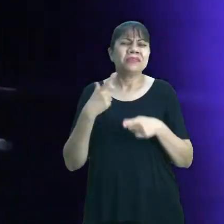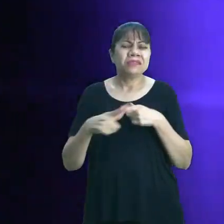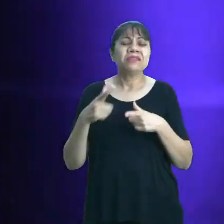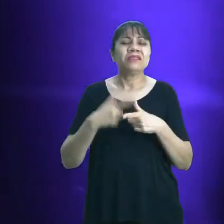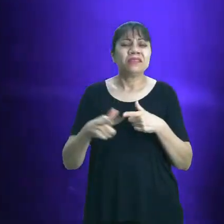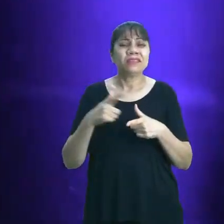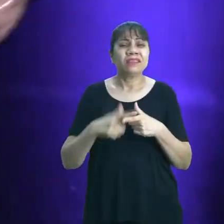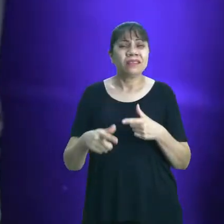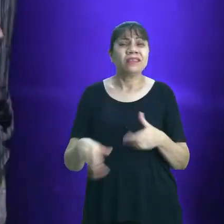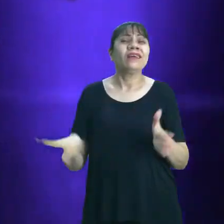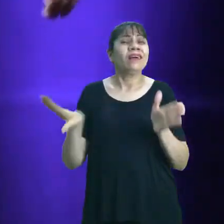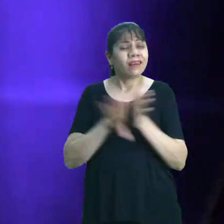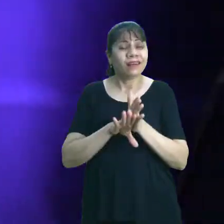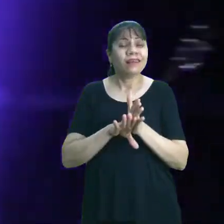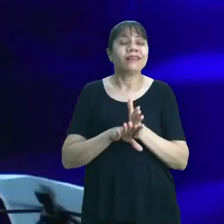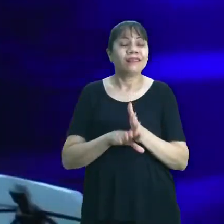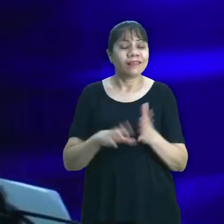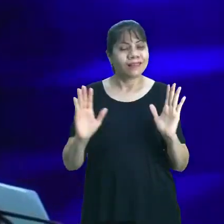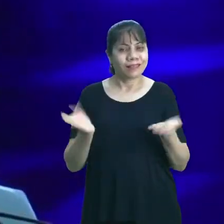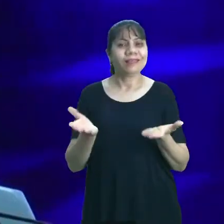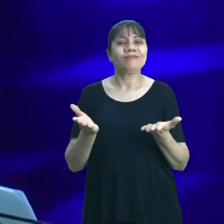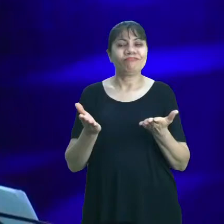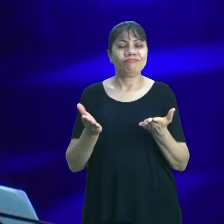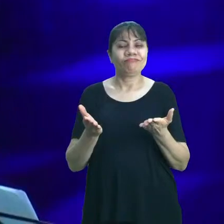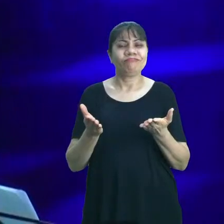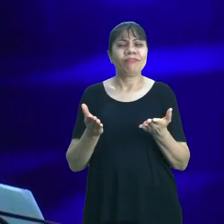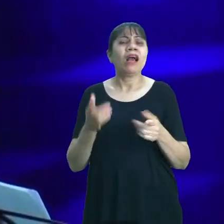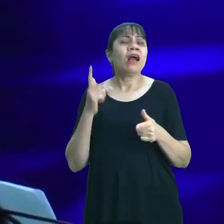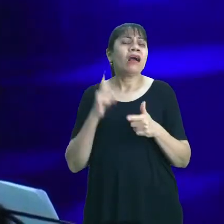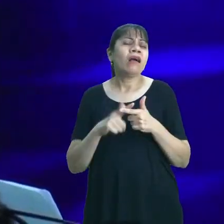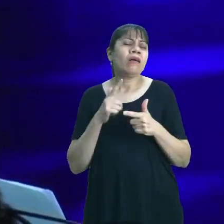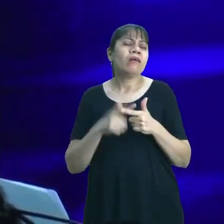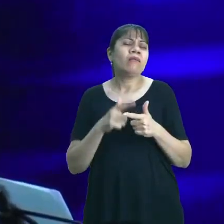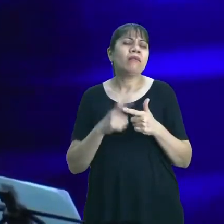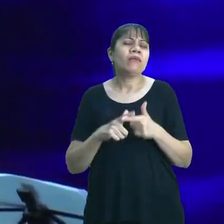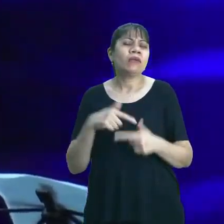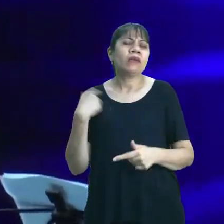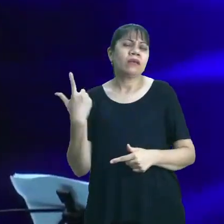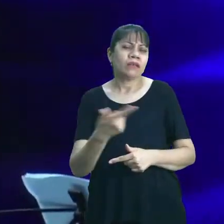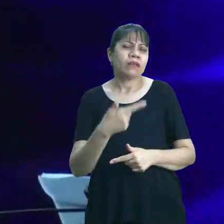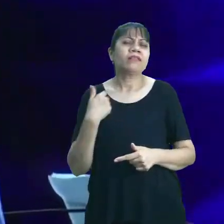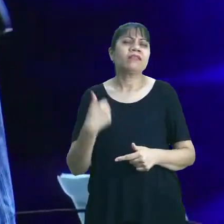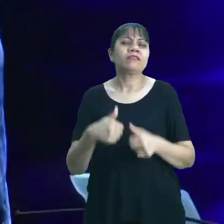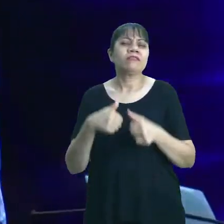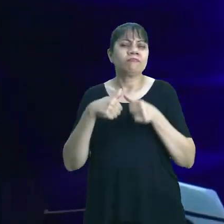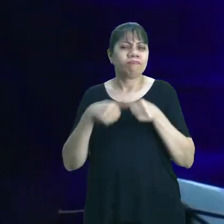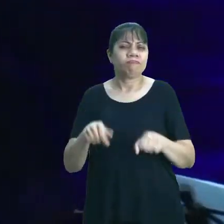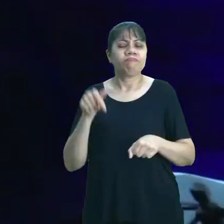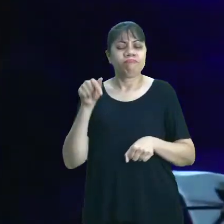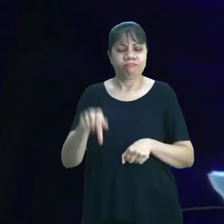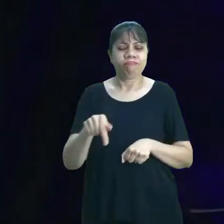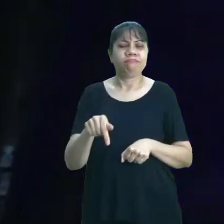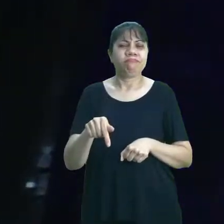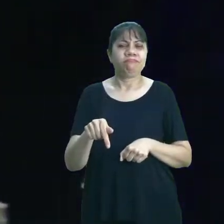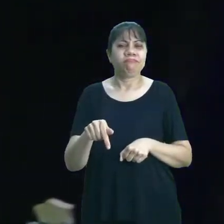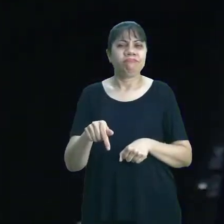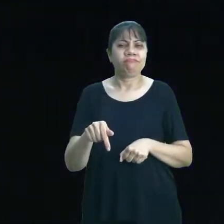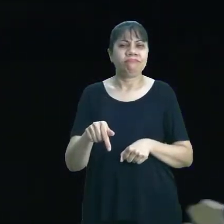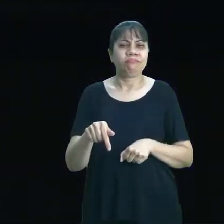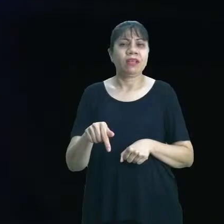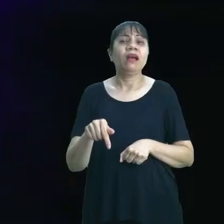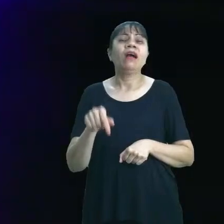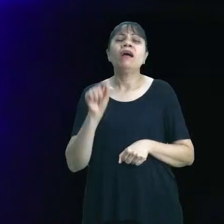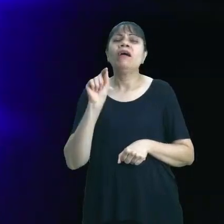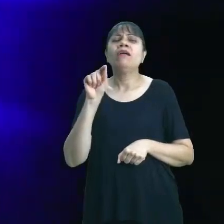hoje. Como: por que estamos aqui? O que acontece depois desta vida?